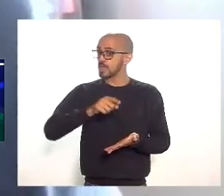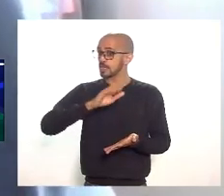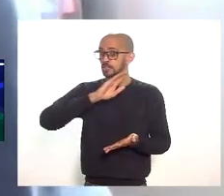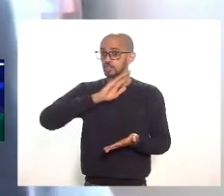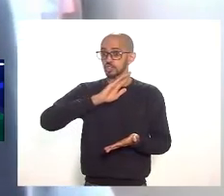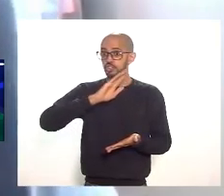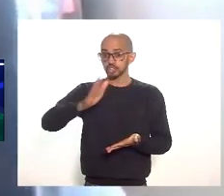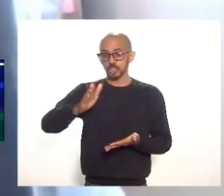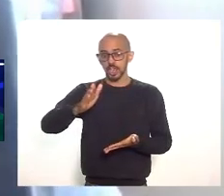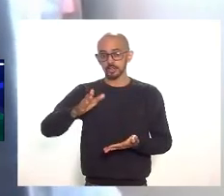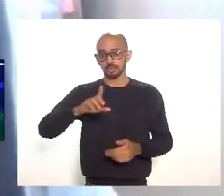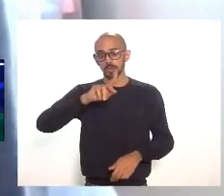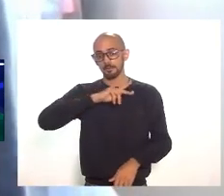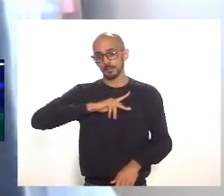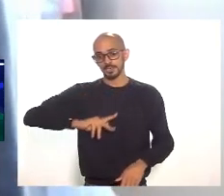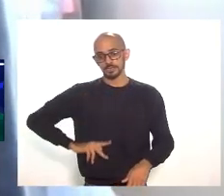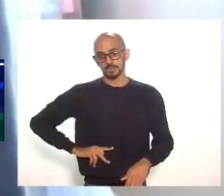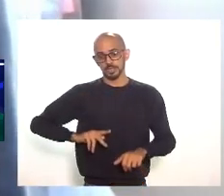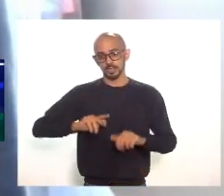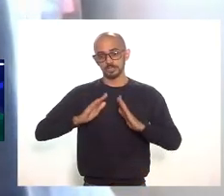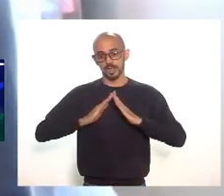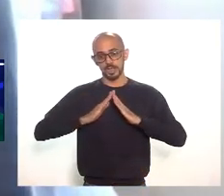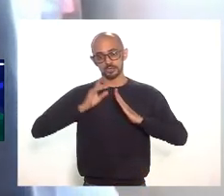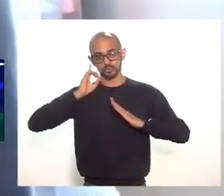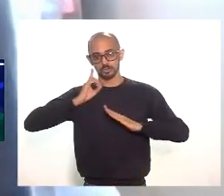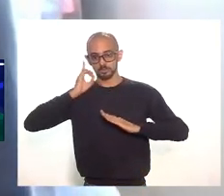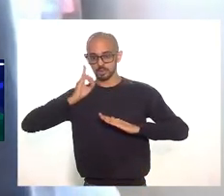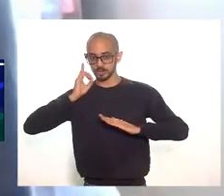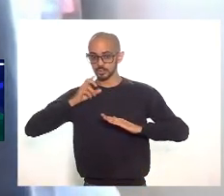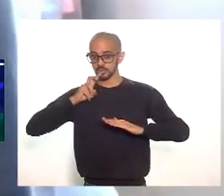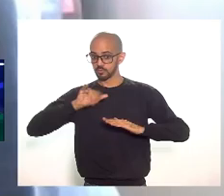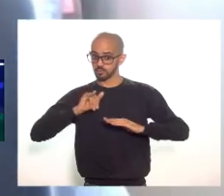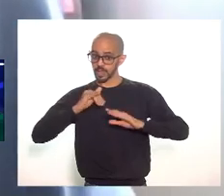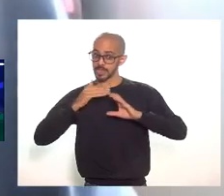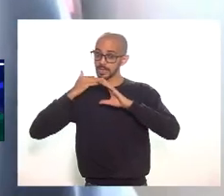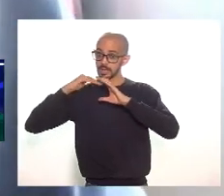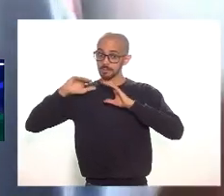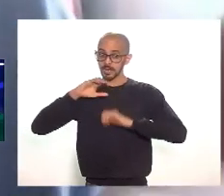da Assembleia, que imediatamente encaminhará à Comissão de